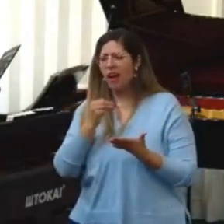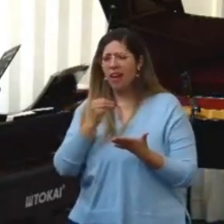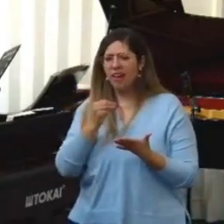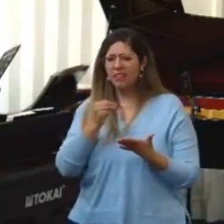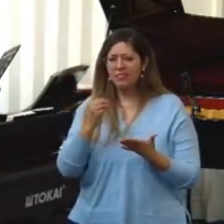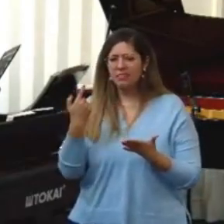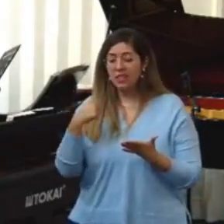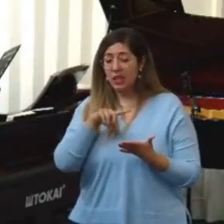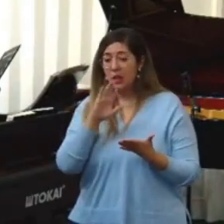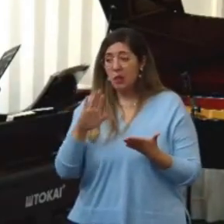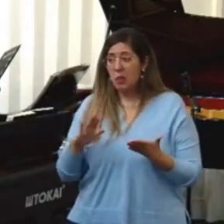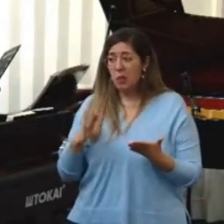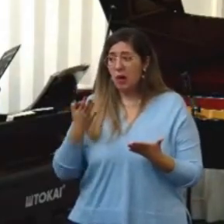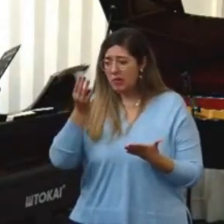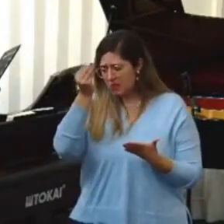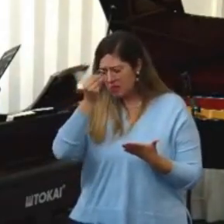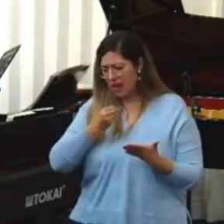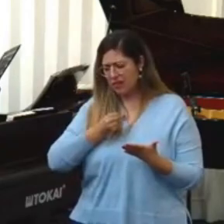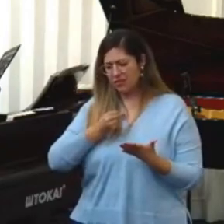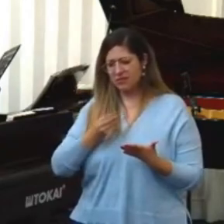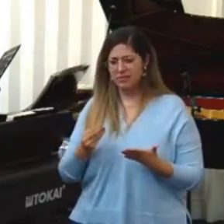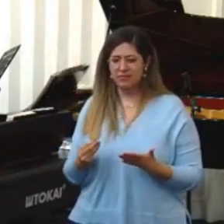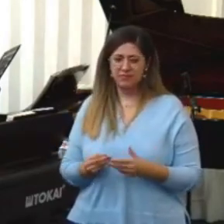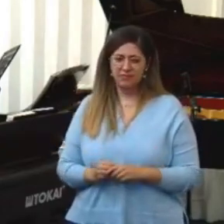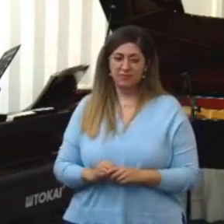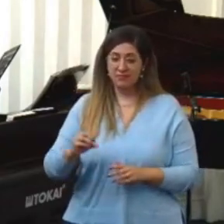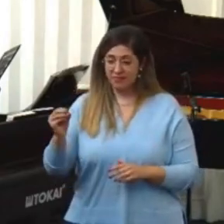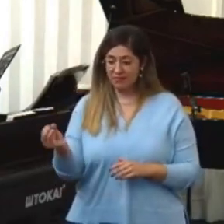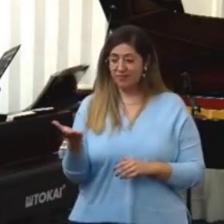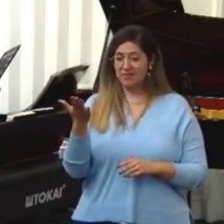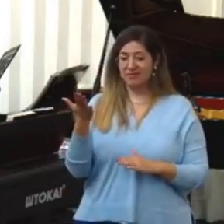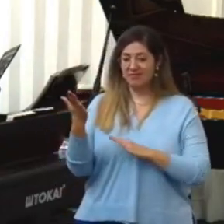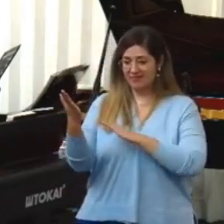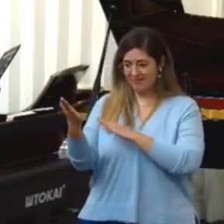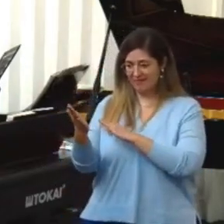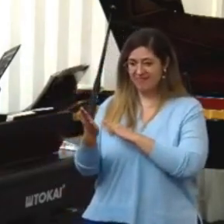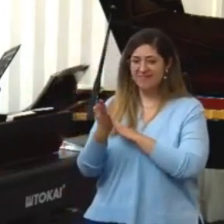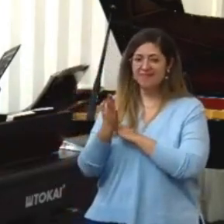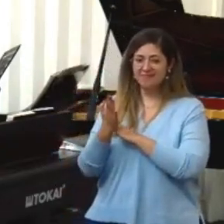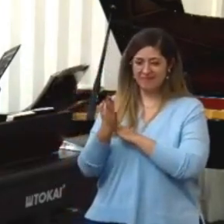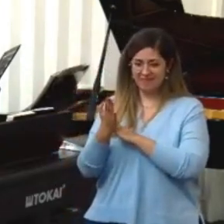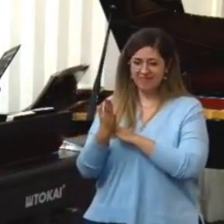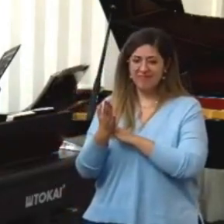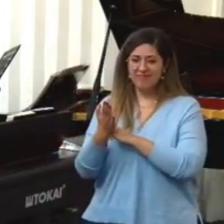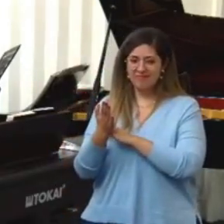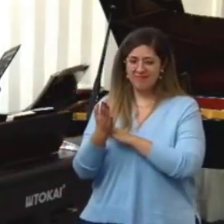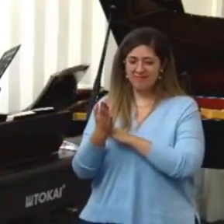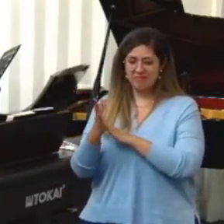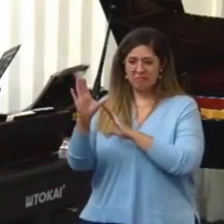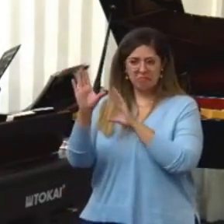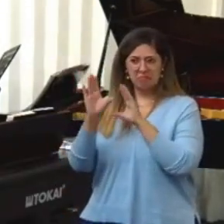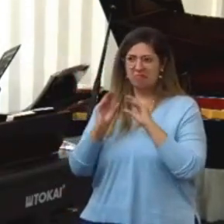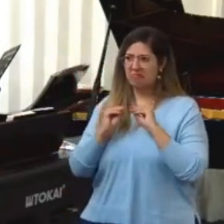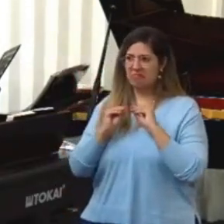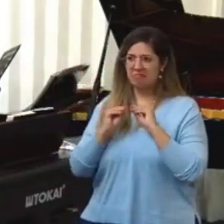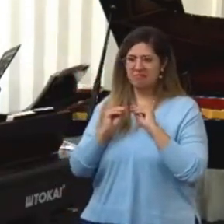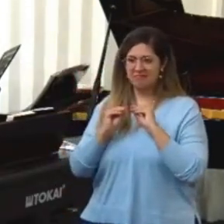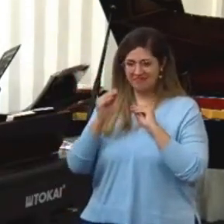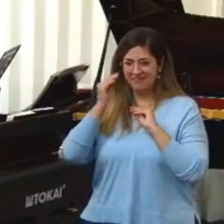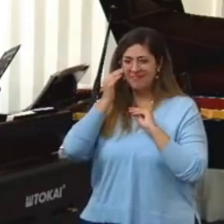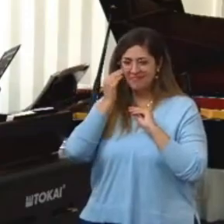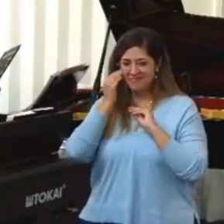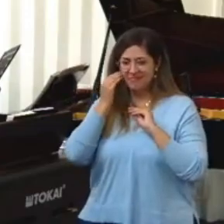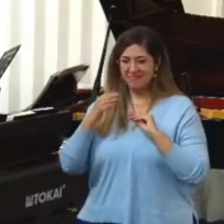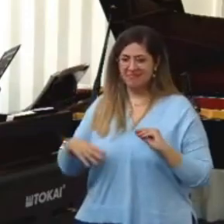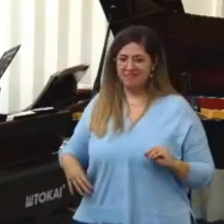nas nossas fraquezas, aparece algo que a gente não vê sempre.